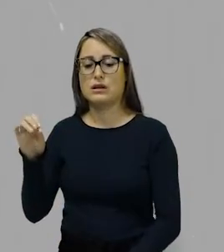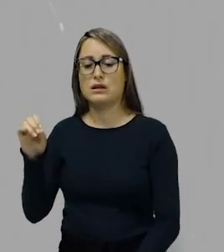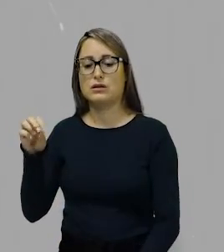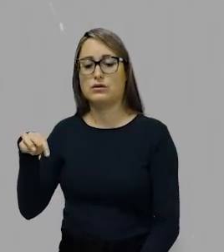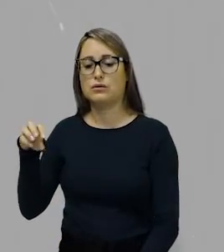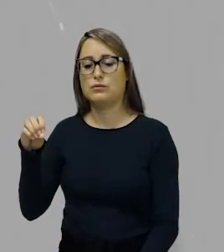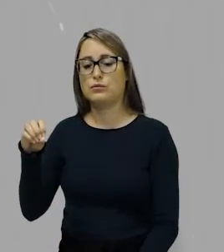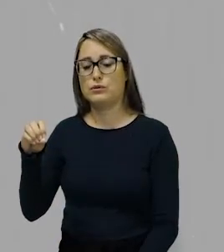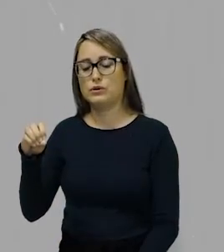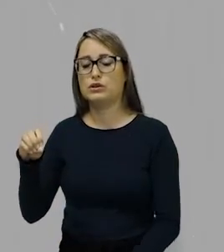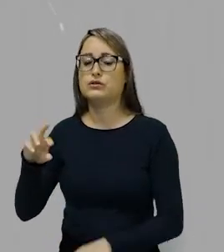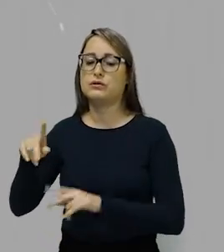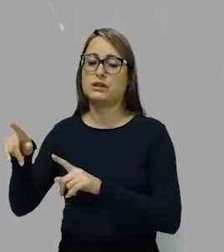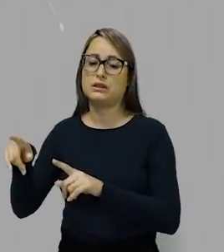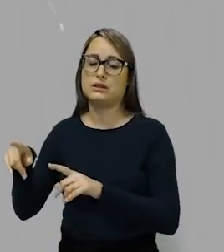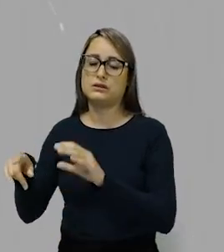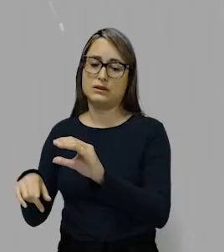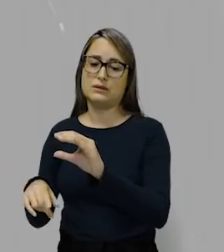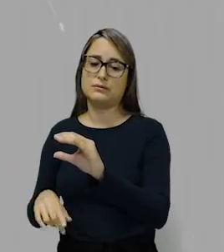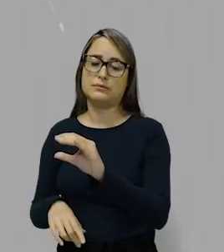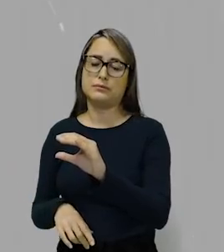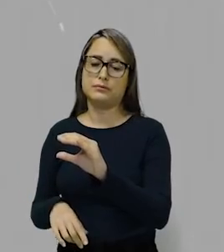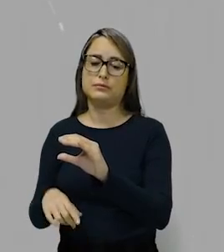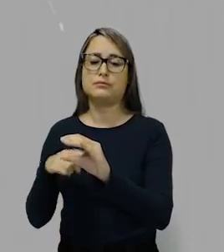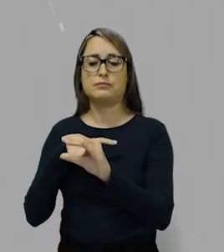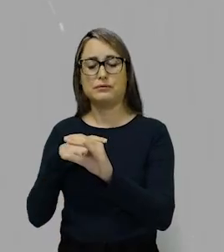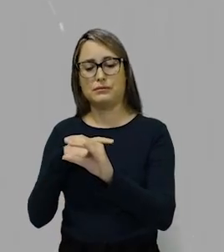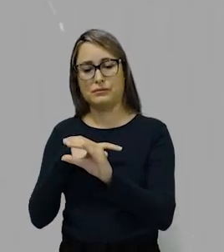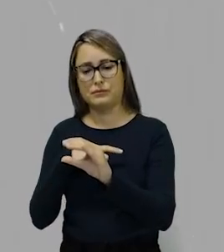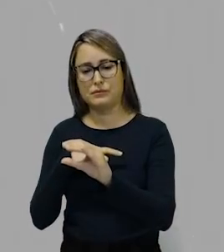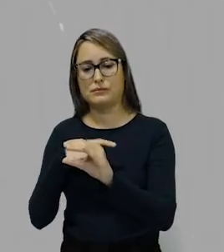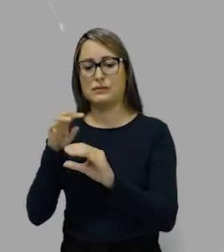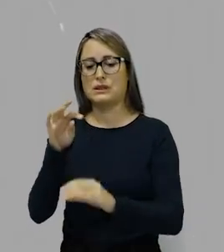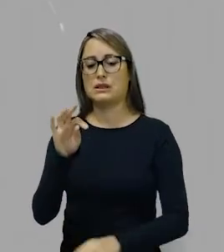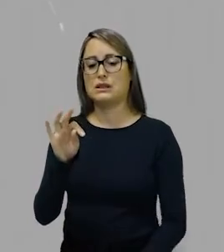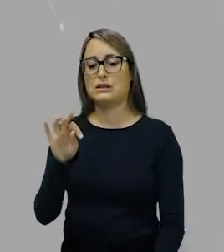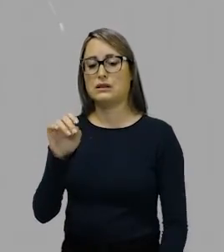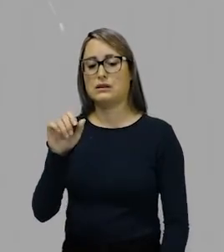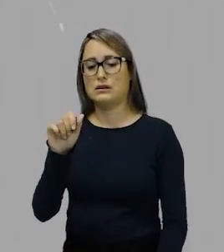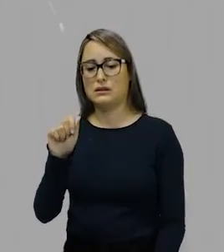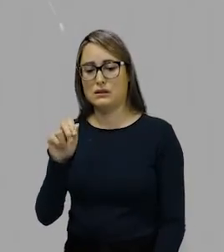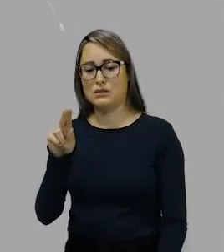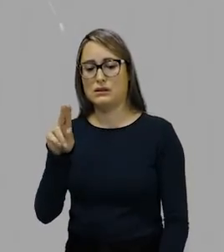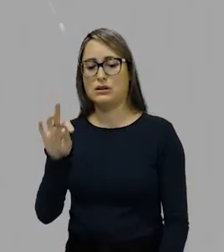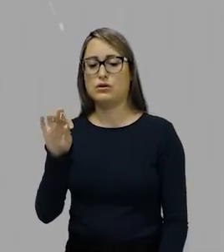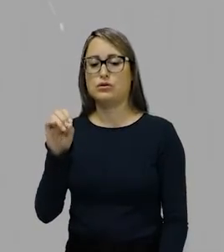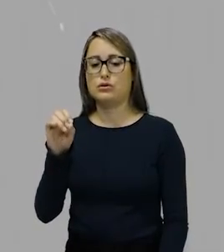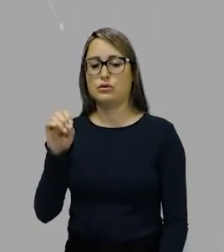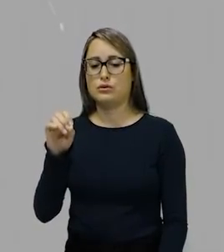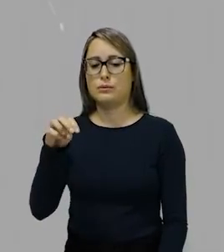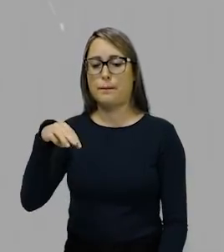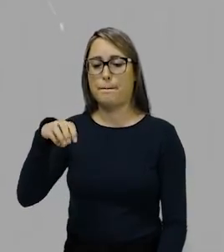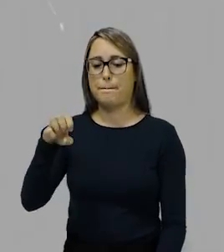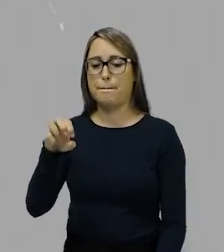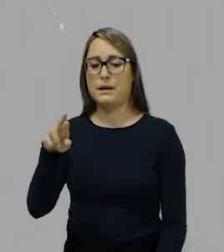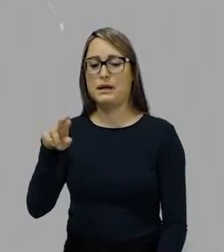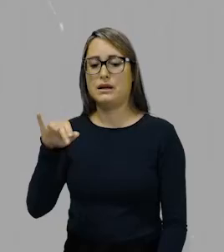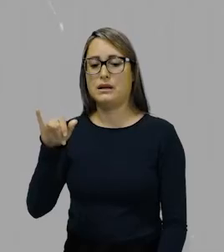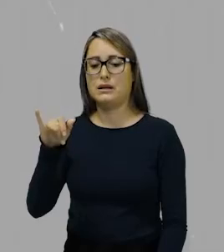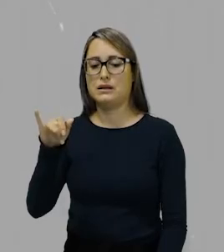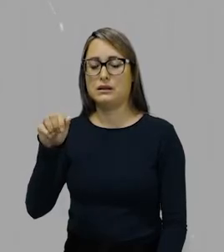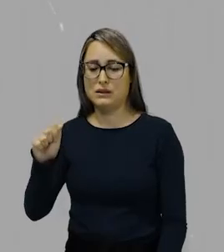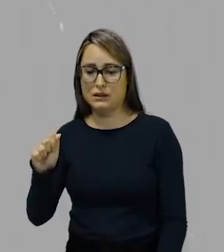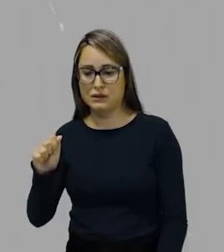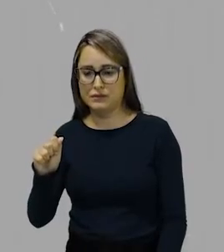carbono na cadeia carbônica. Nós temos a tautomeria, aldeído, enol, cetona e